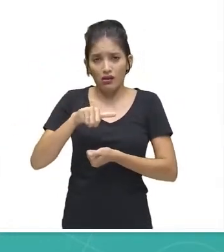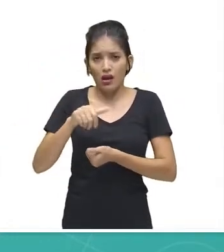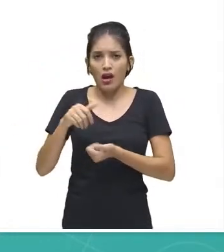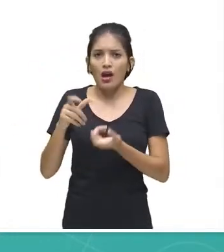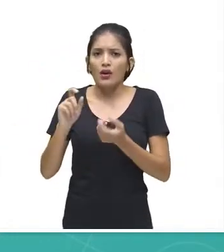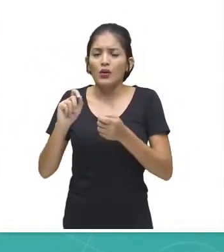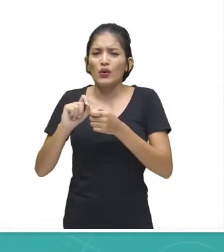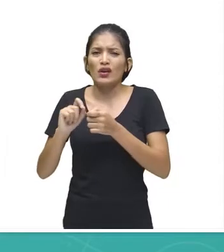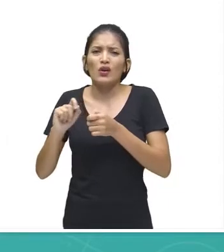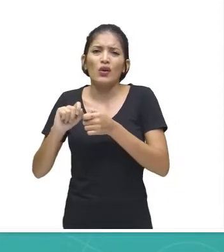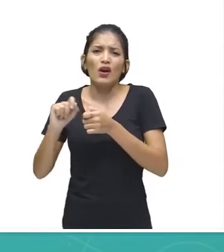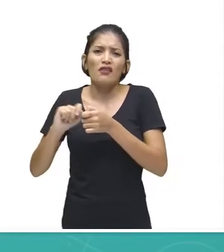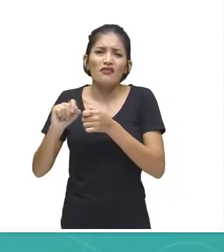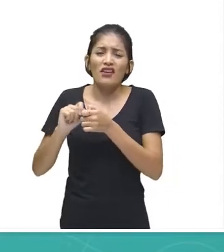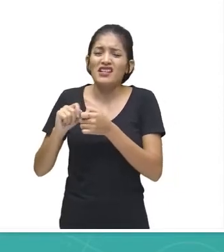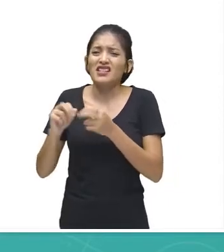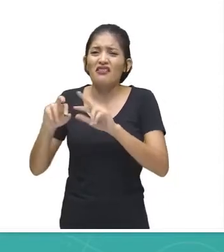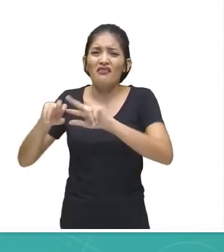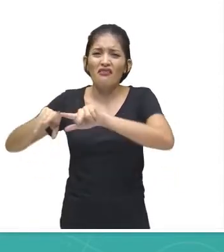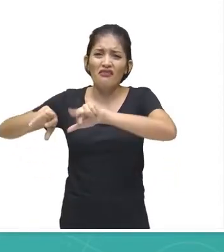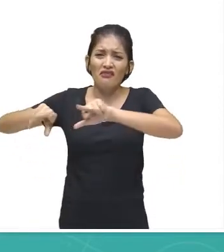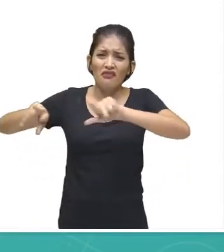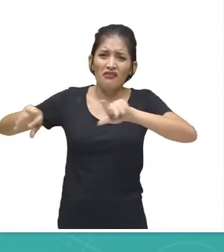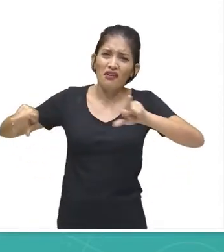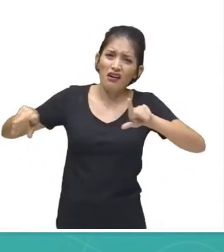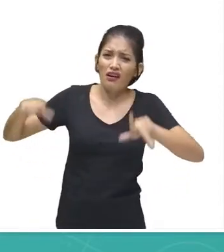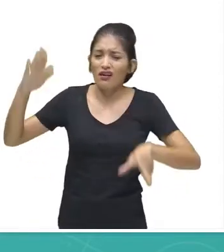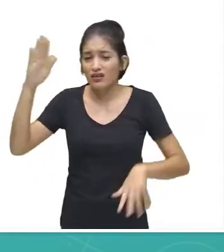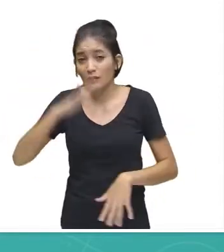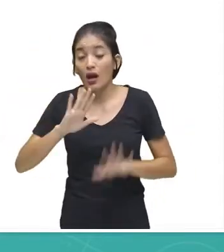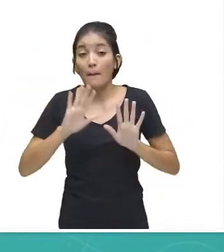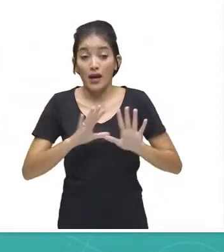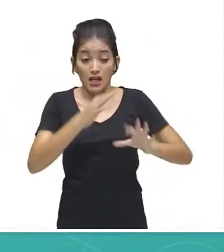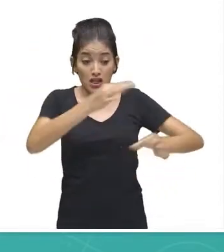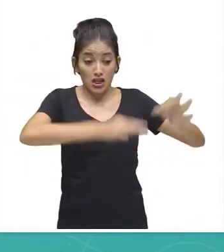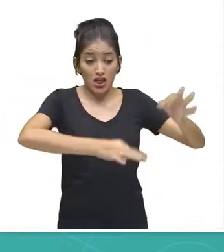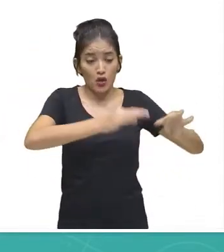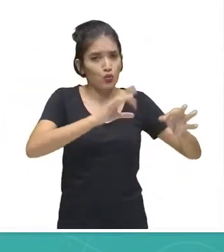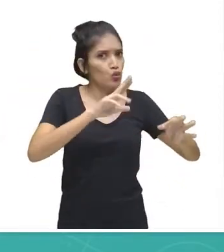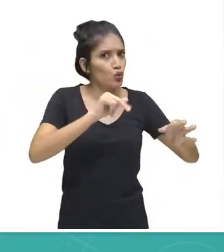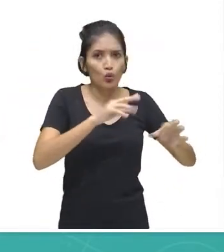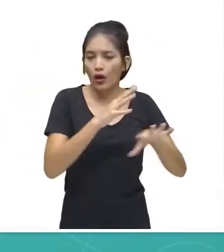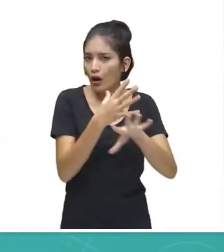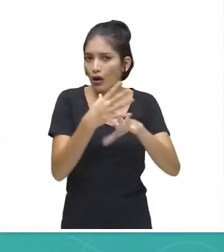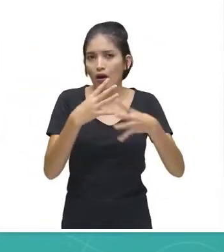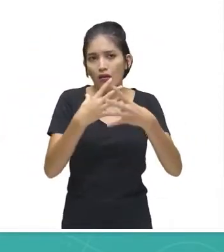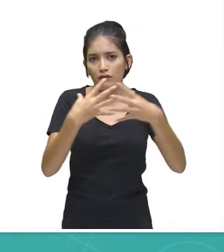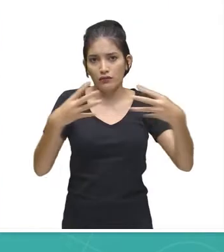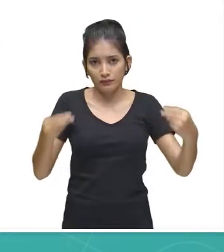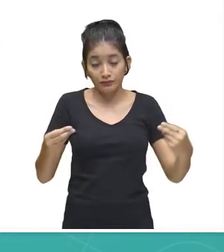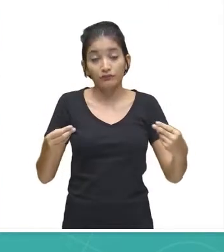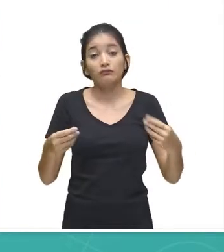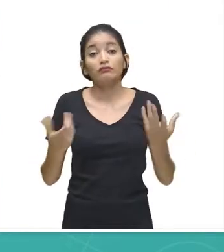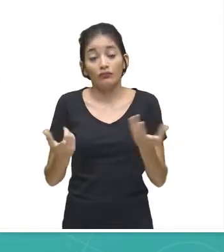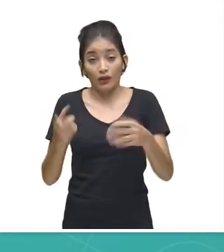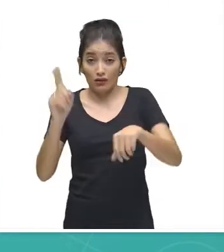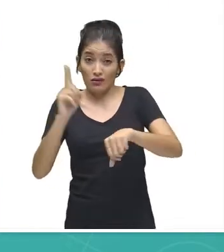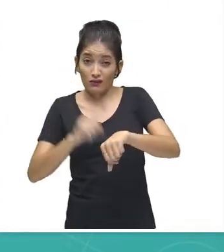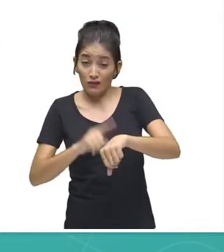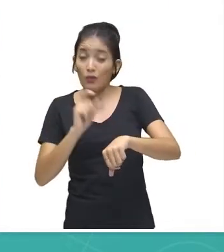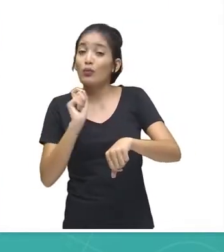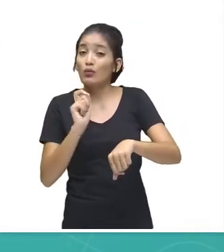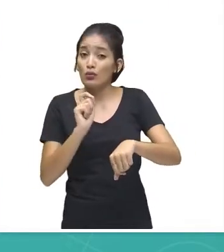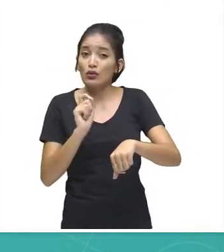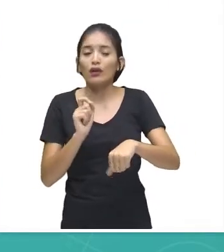pratiquem muita injustiça contra o outro, mas a justiça, ela nunca passará e em algum momento ela